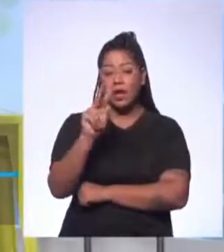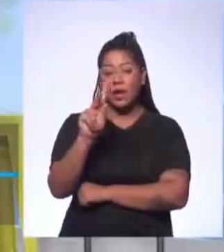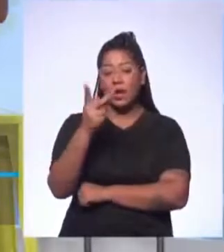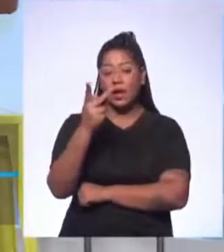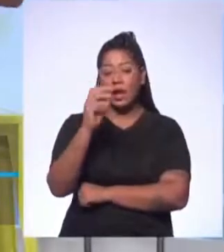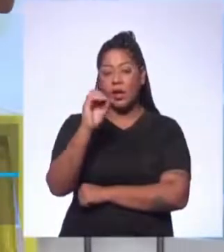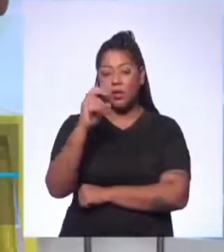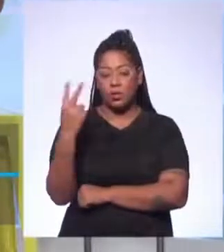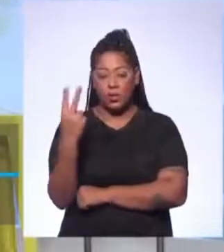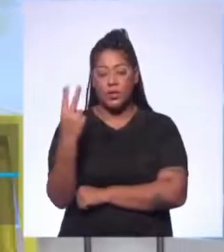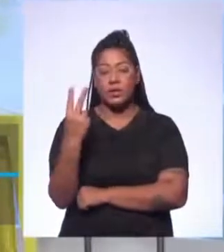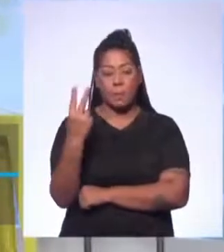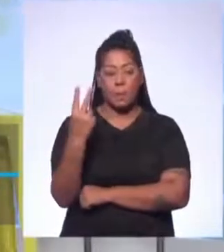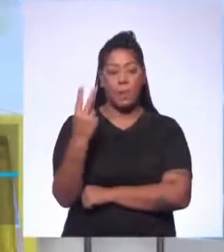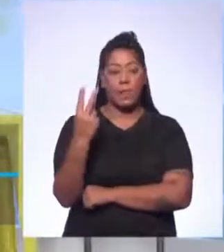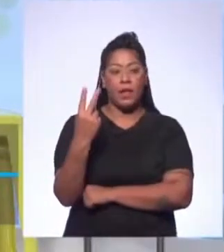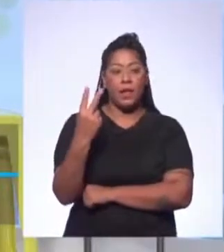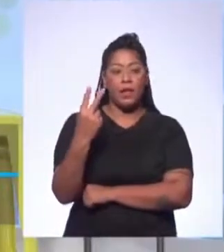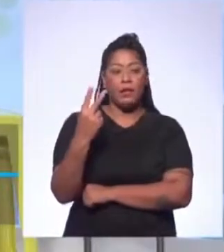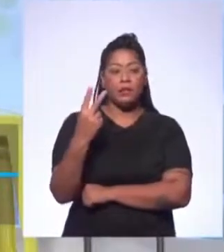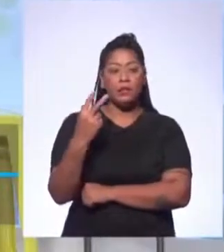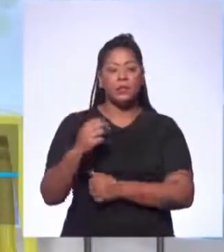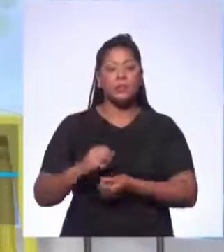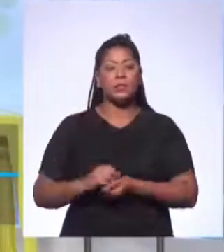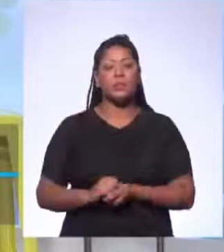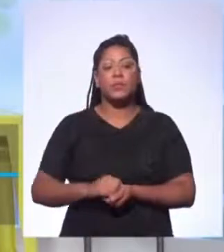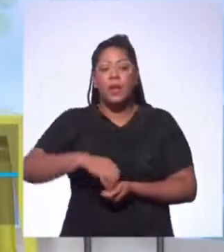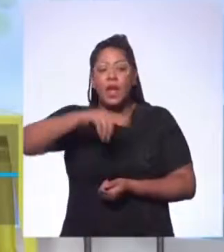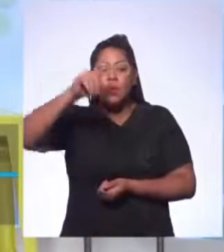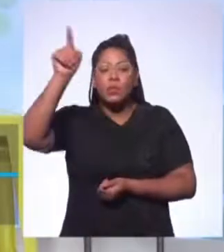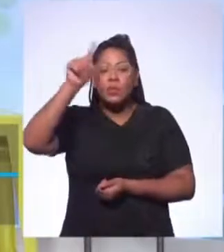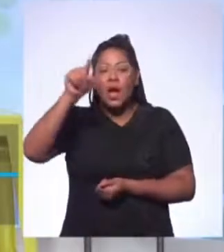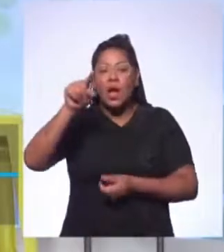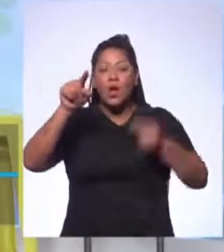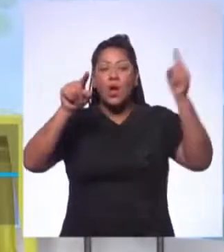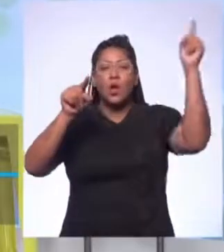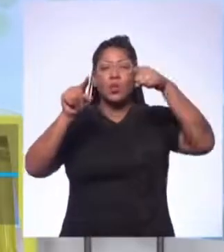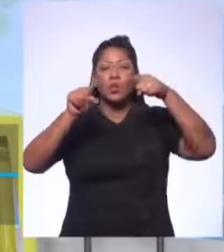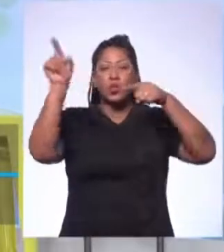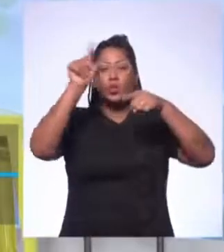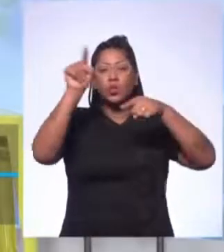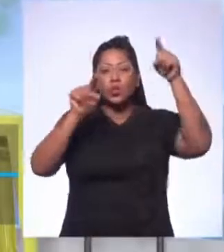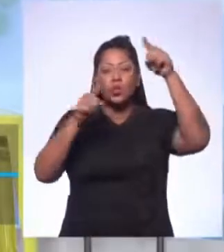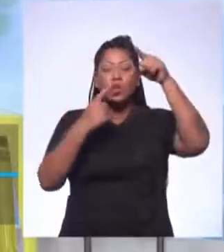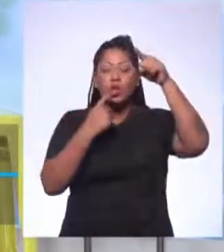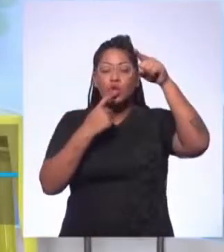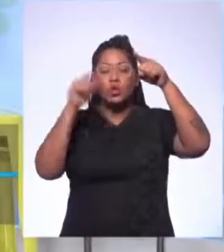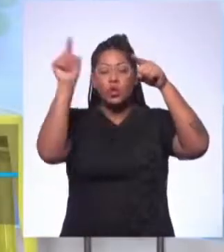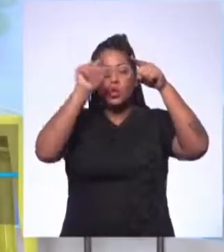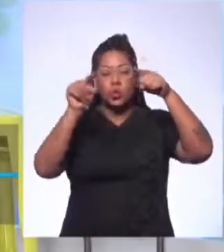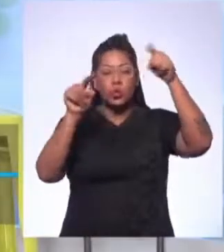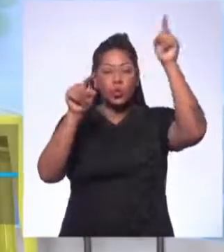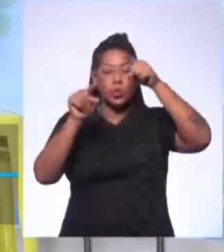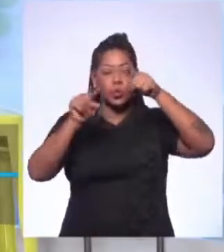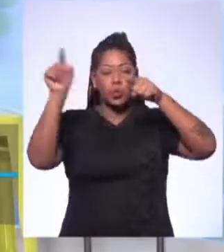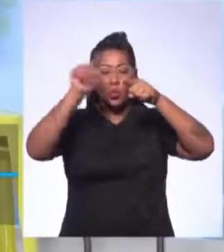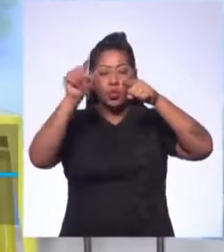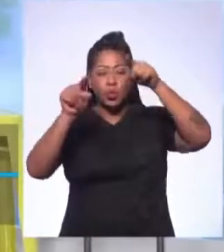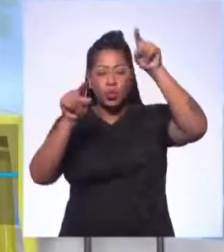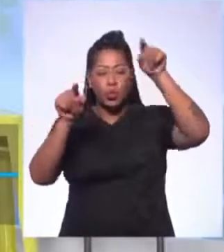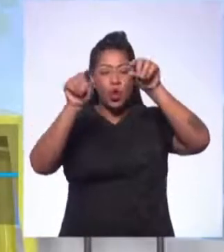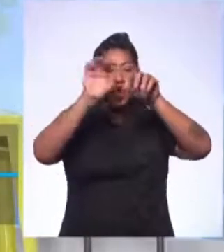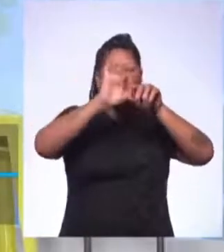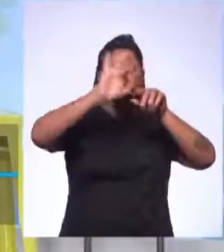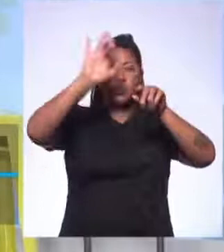de ozônio vem aumentando, os raios infravermelhos, assim como ultravioleta também, eles chegam